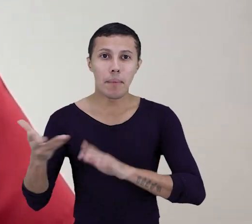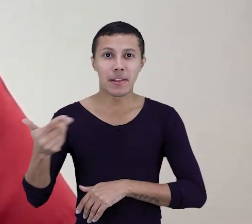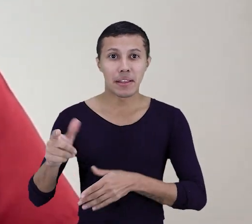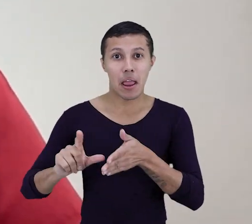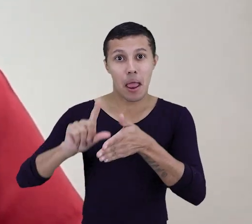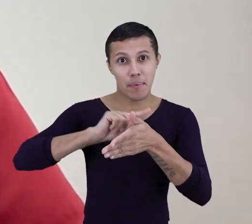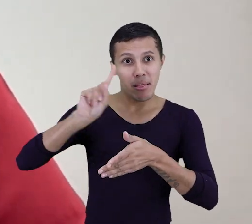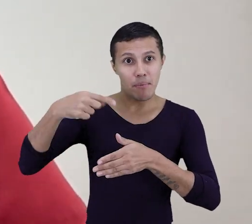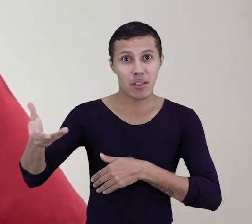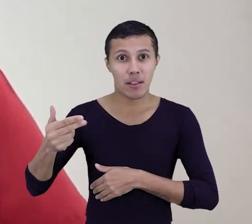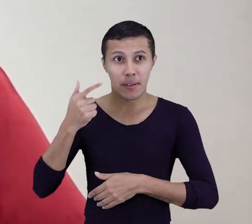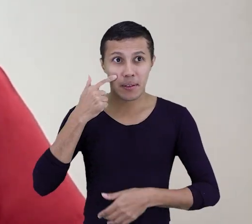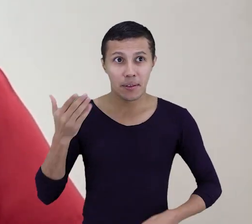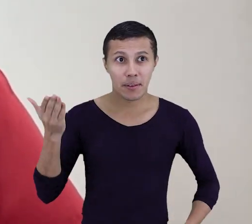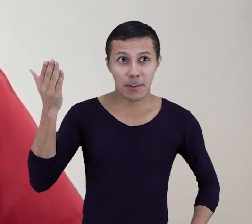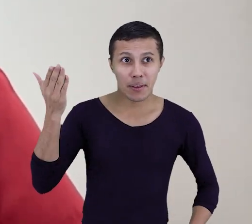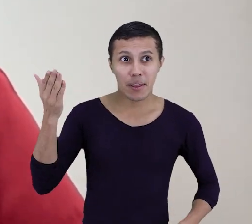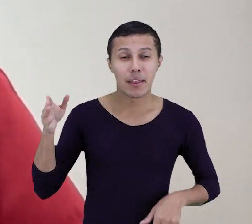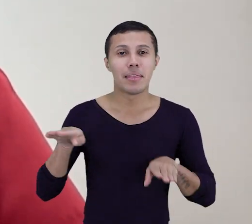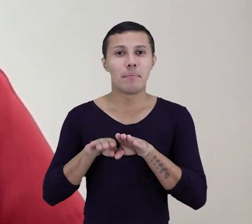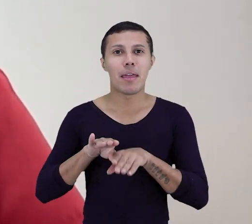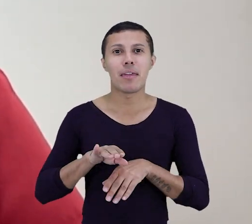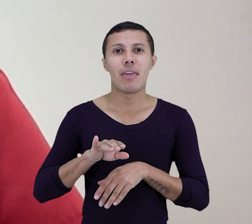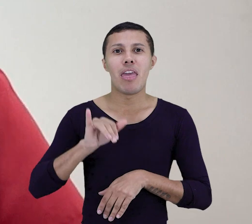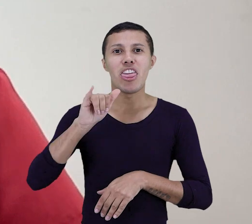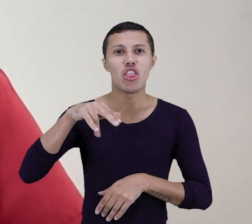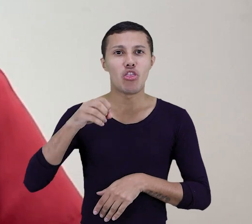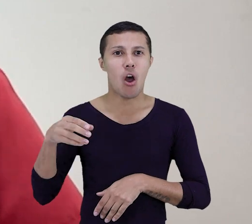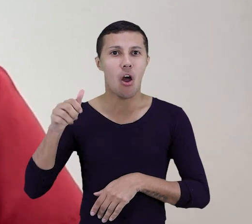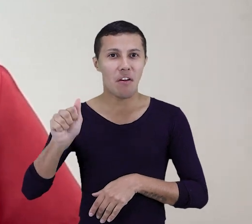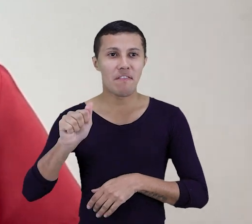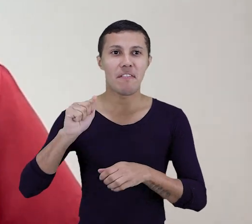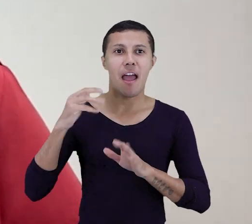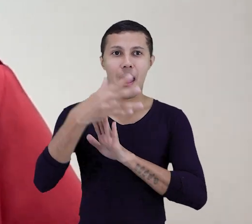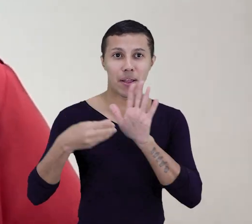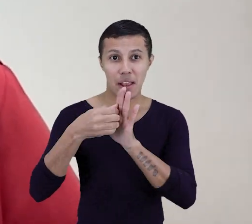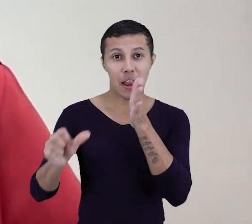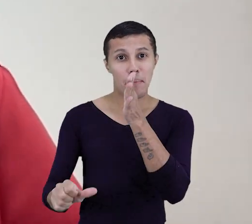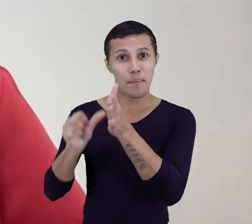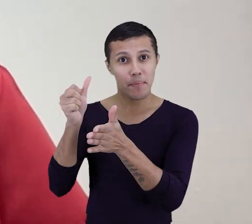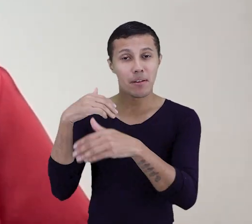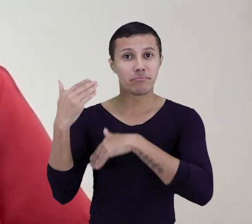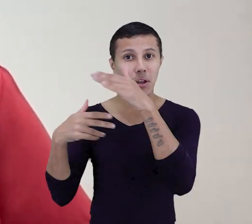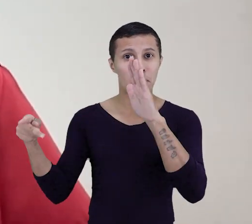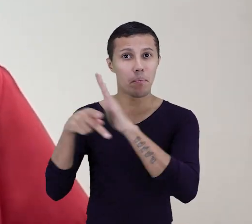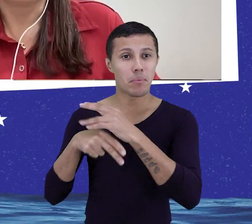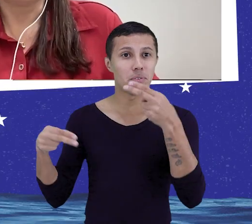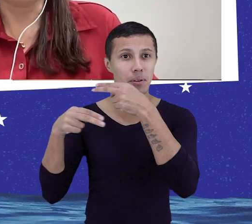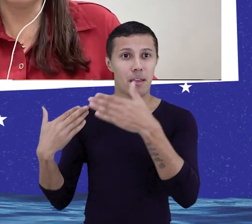pré e depois de aceleração, chamado Inova Amazônia, um programa que foi a primeira versão, também desenvolvido pelo